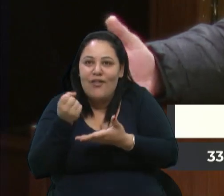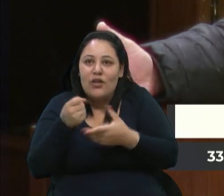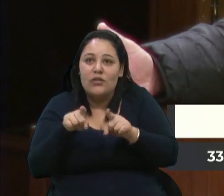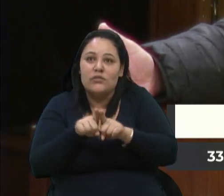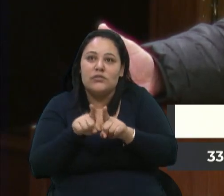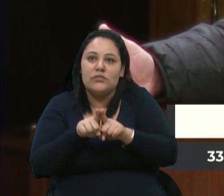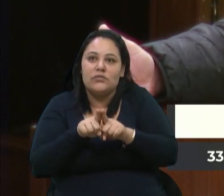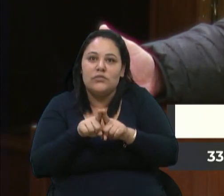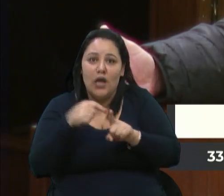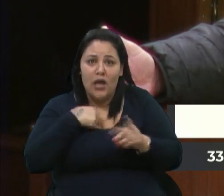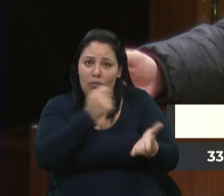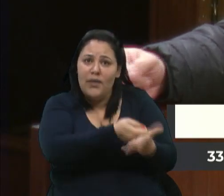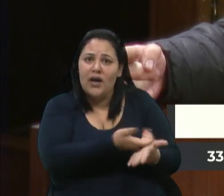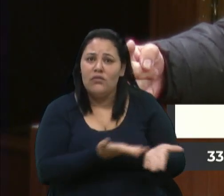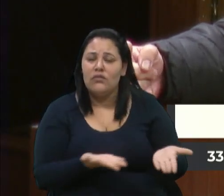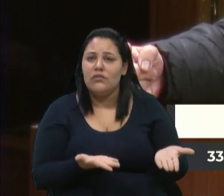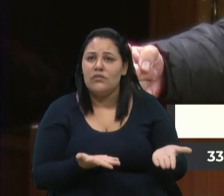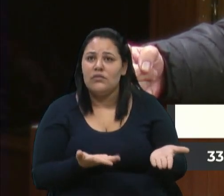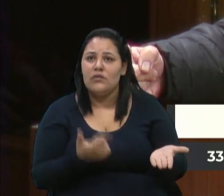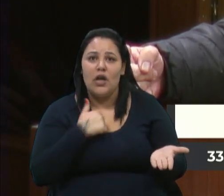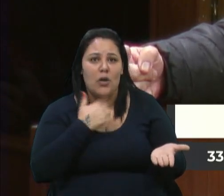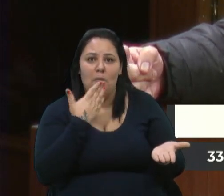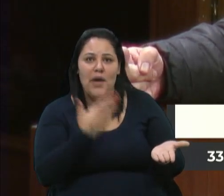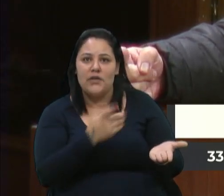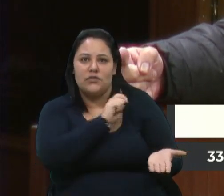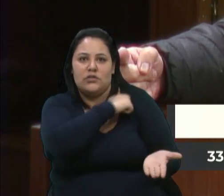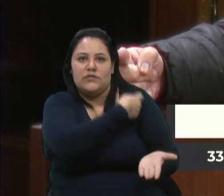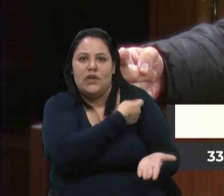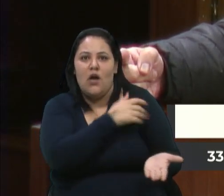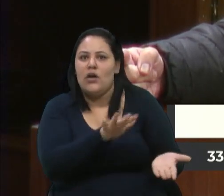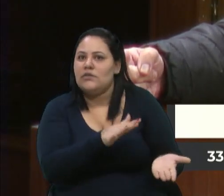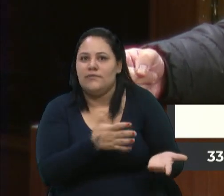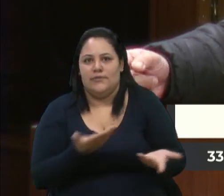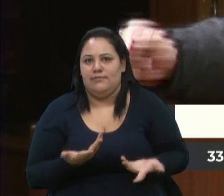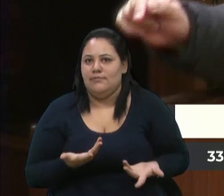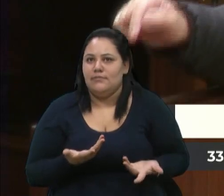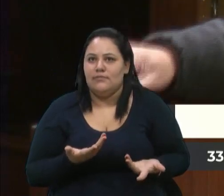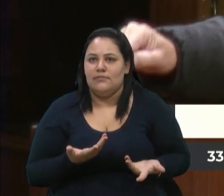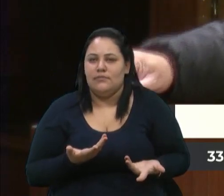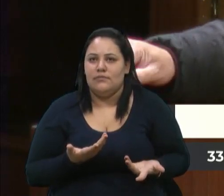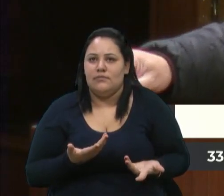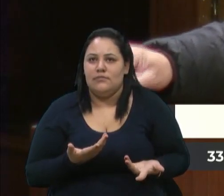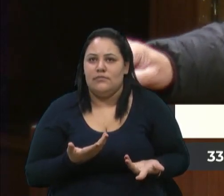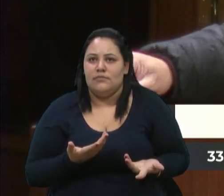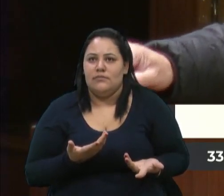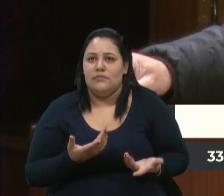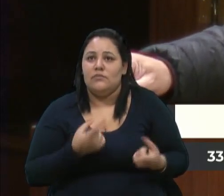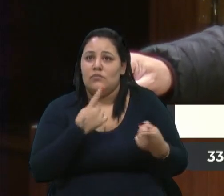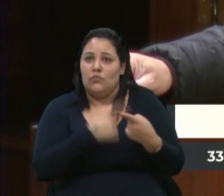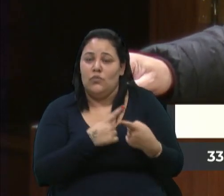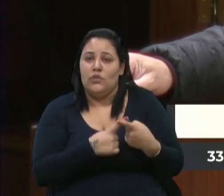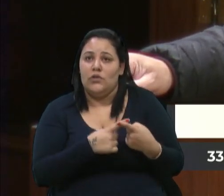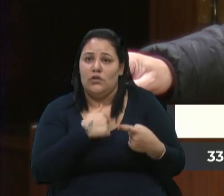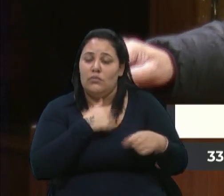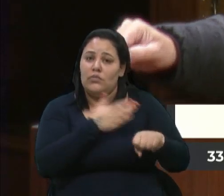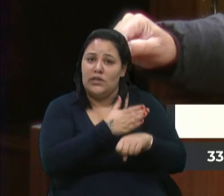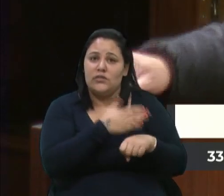porque pago. E não peço nota fiscal, às vezes. Porque estou na nota fiscal